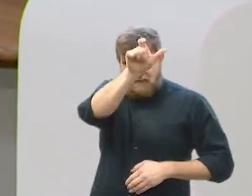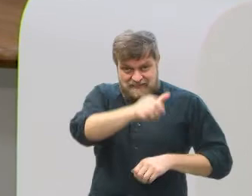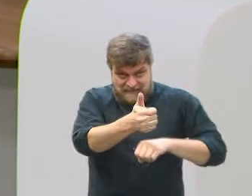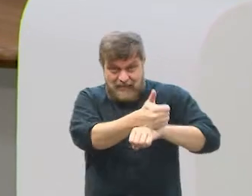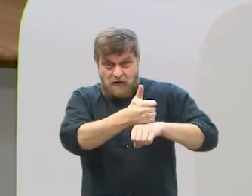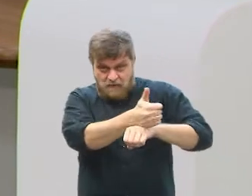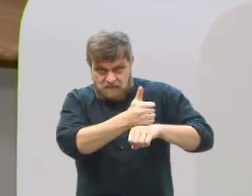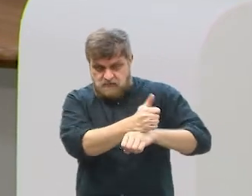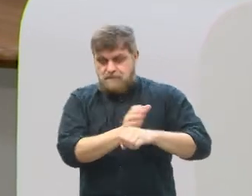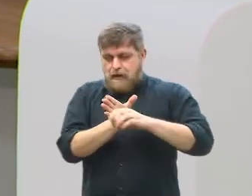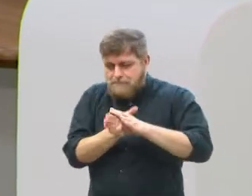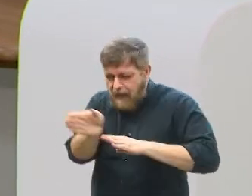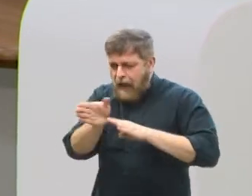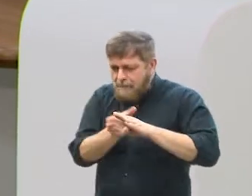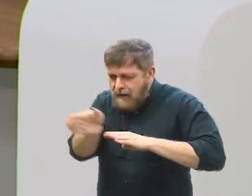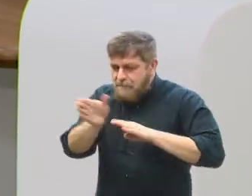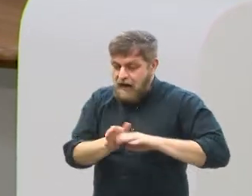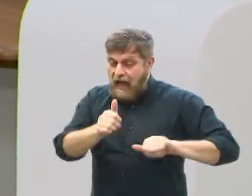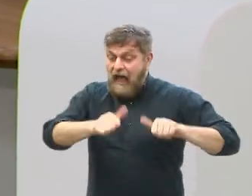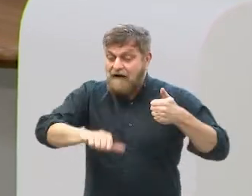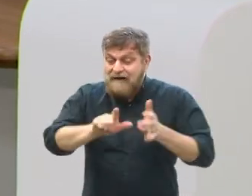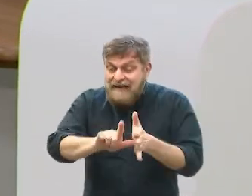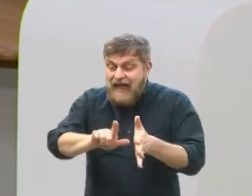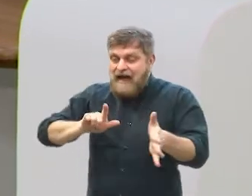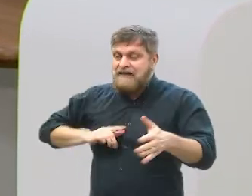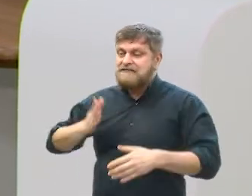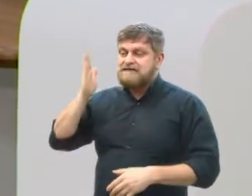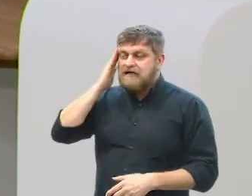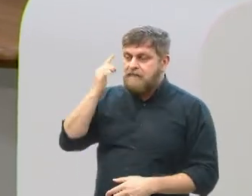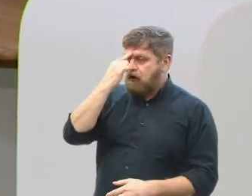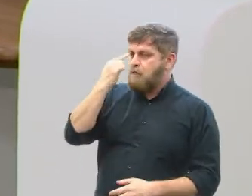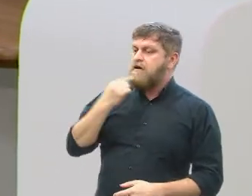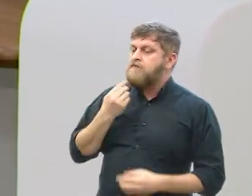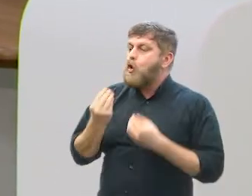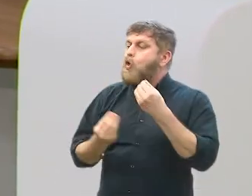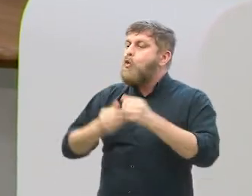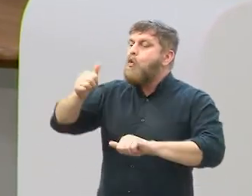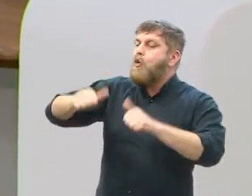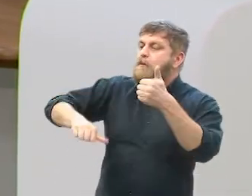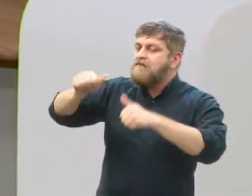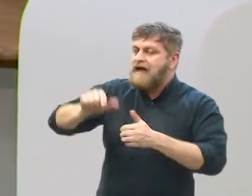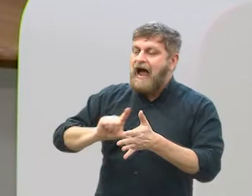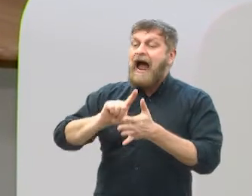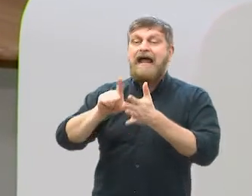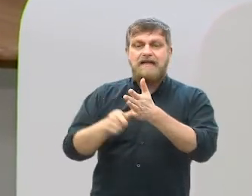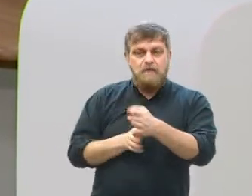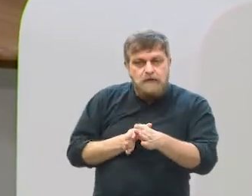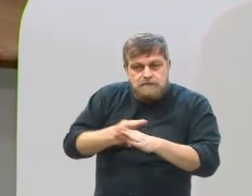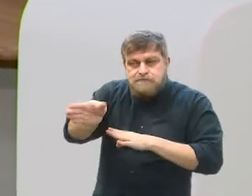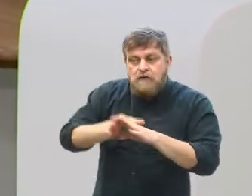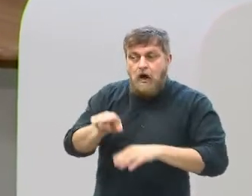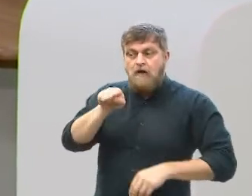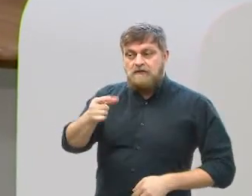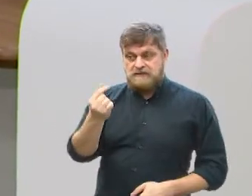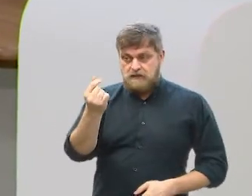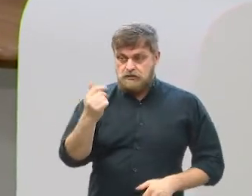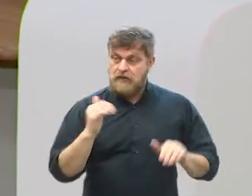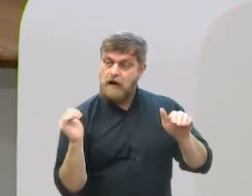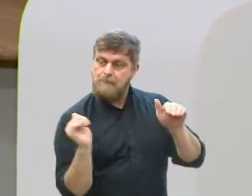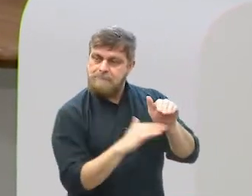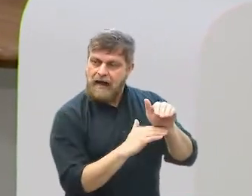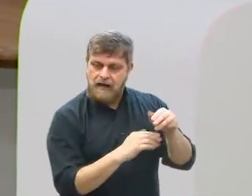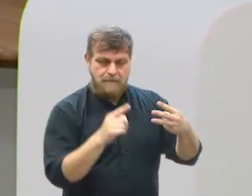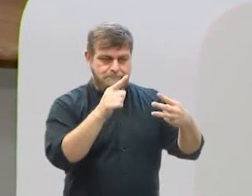nisso e ele vai avaliar primeiro o perfil da pessoa para indicar qual seria o melhor investimento para ela? Isso, a